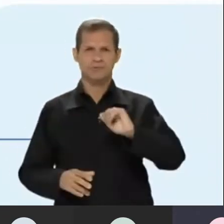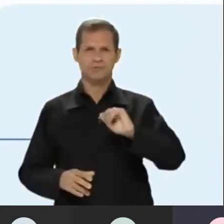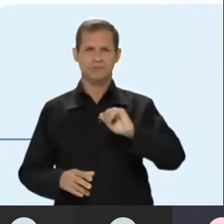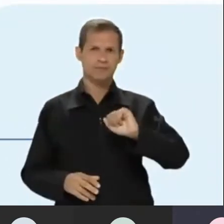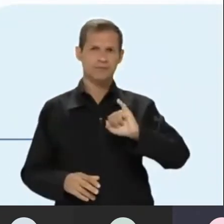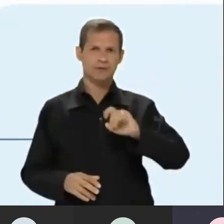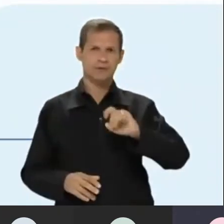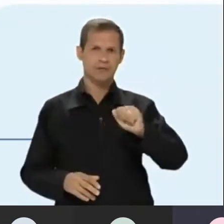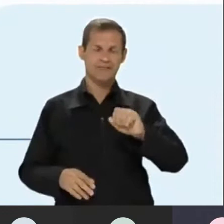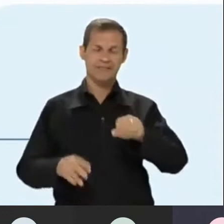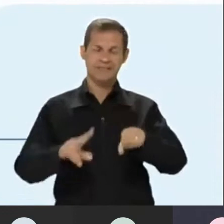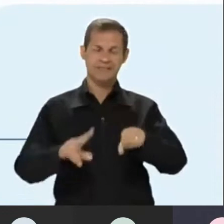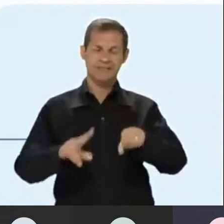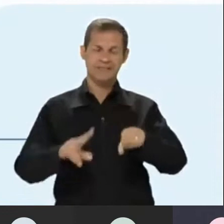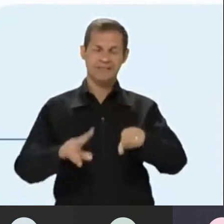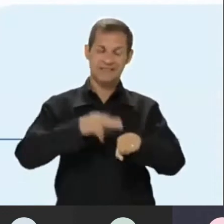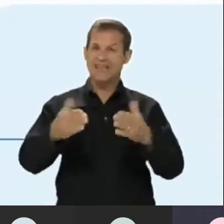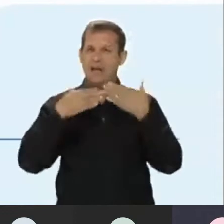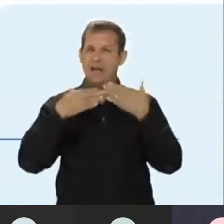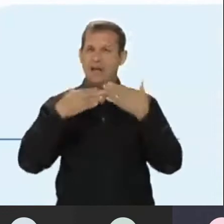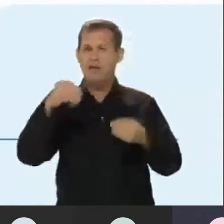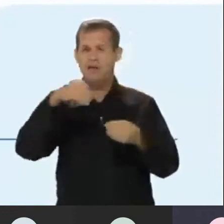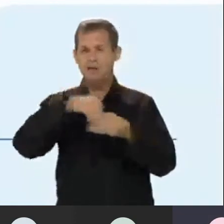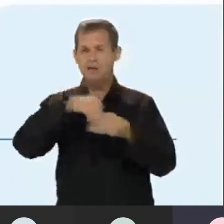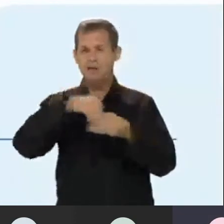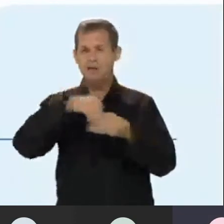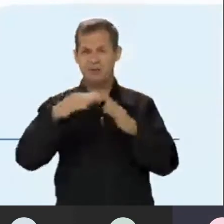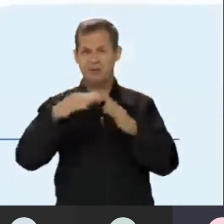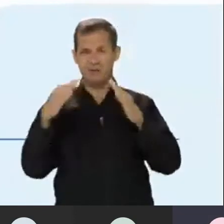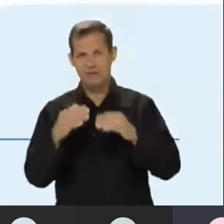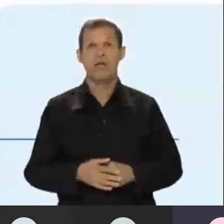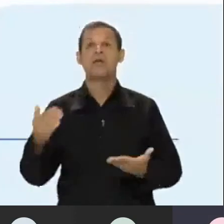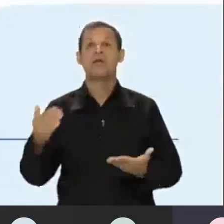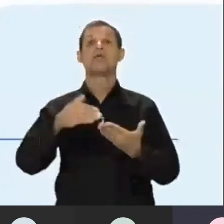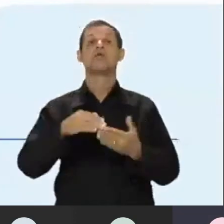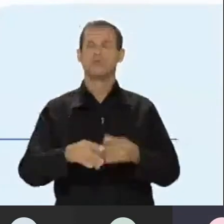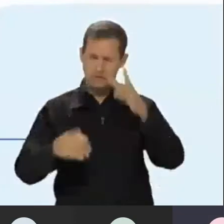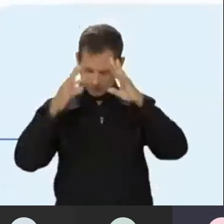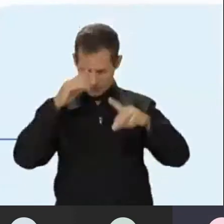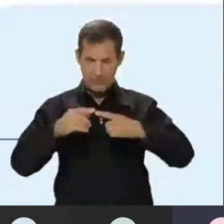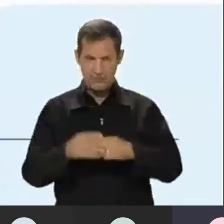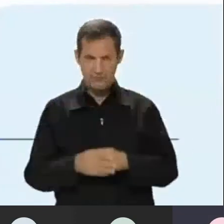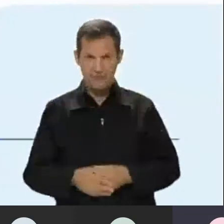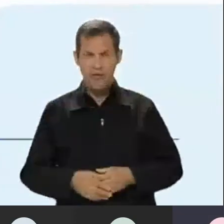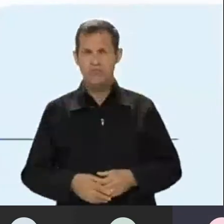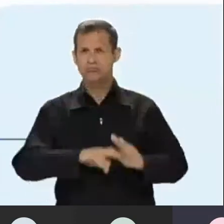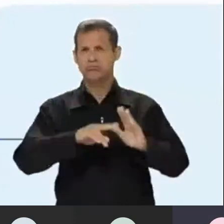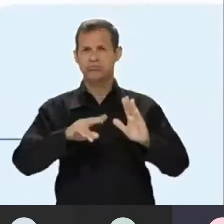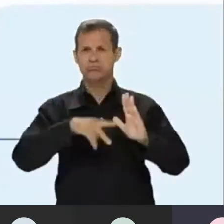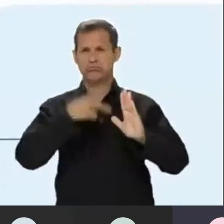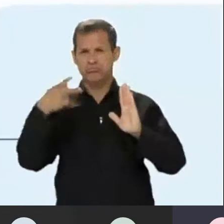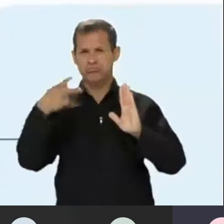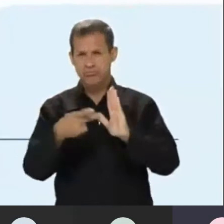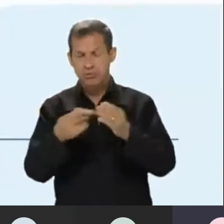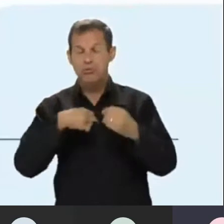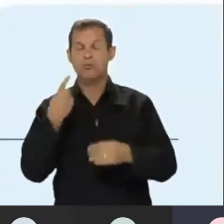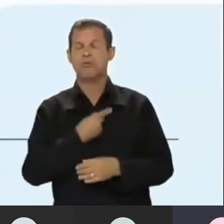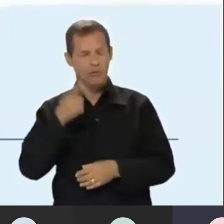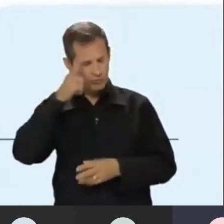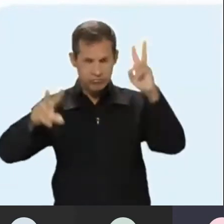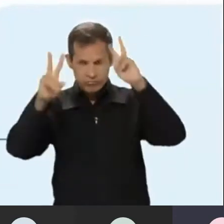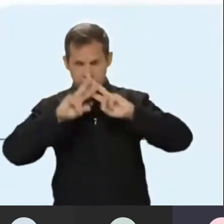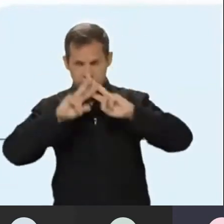fachada envidraçada para trazer esse calor para dentro do ambiente. E por fim, aqui pensando na ventilação, tá? Então,